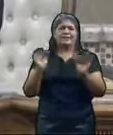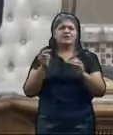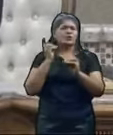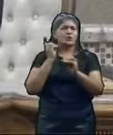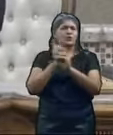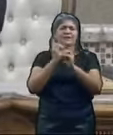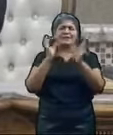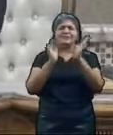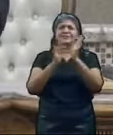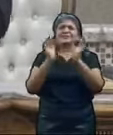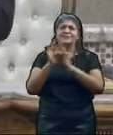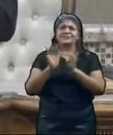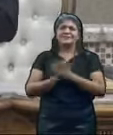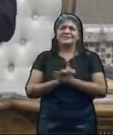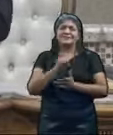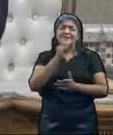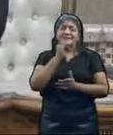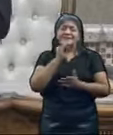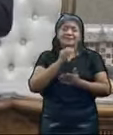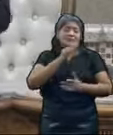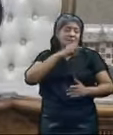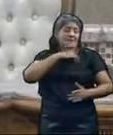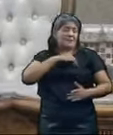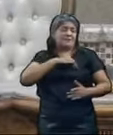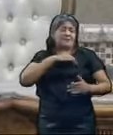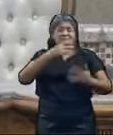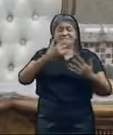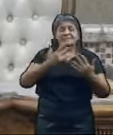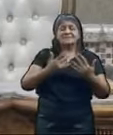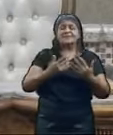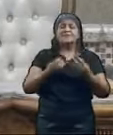colocou lá e Mateus lá feliz os limpos de coração né